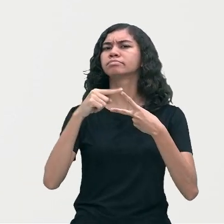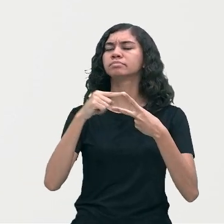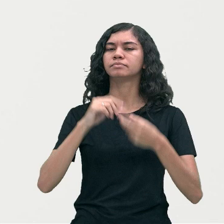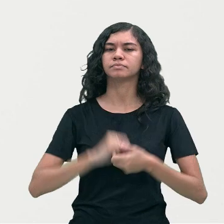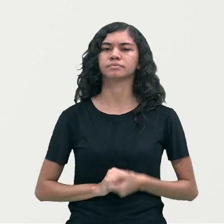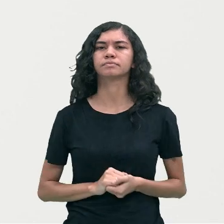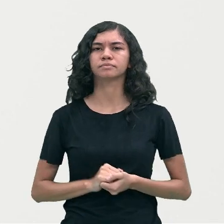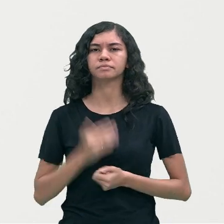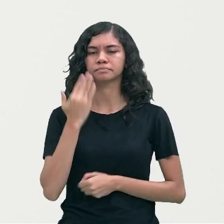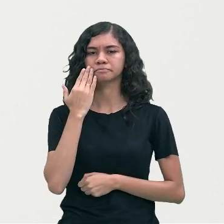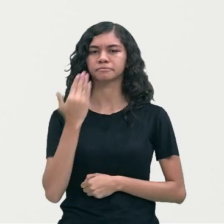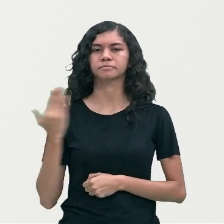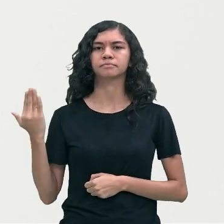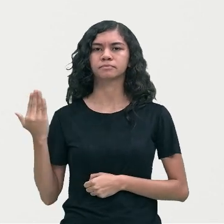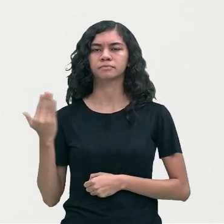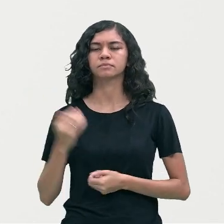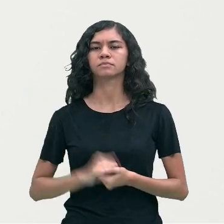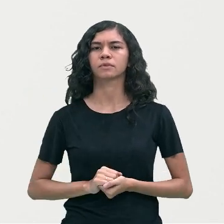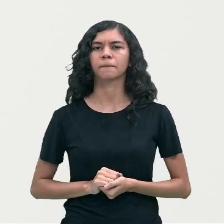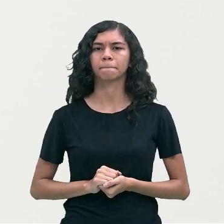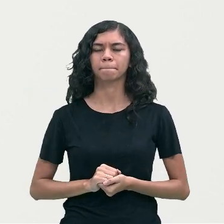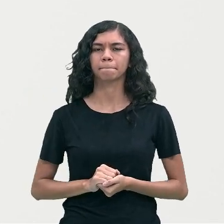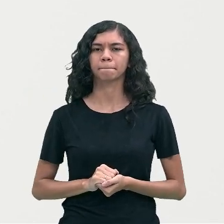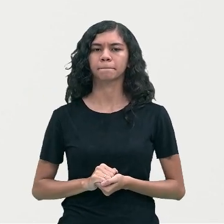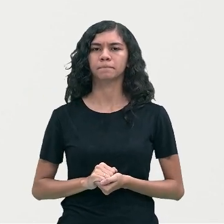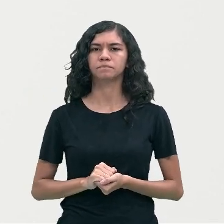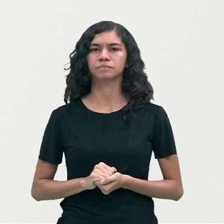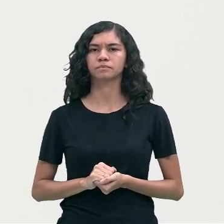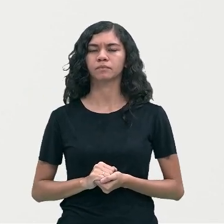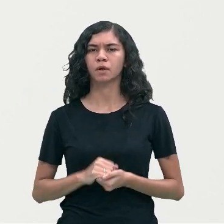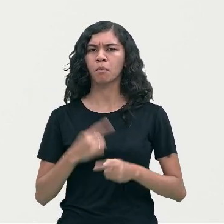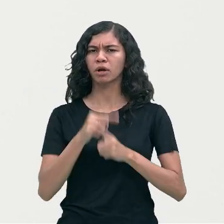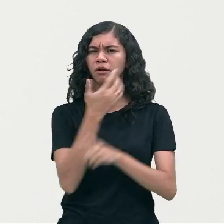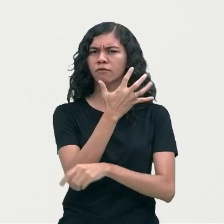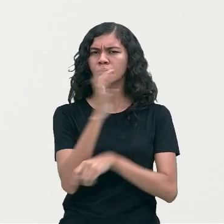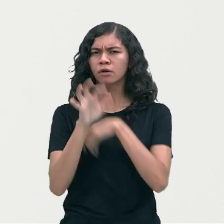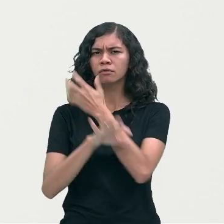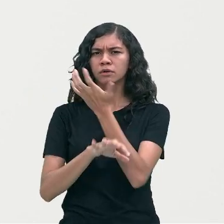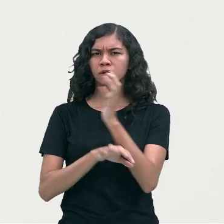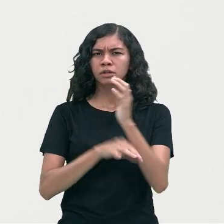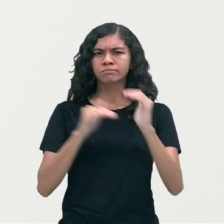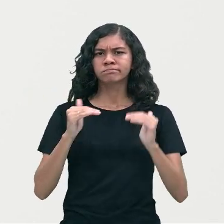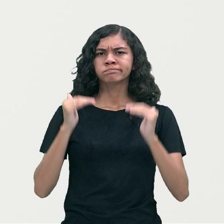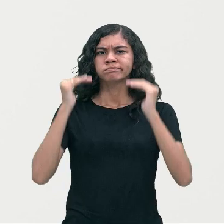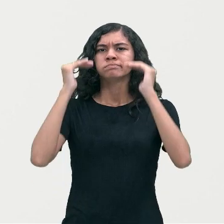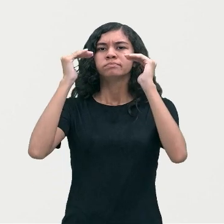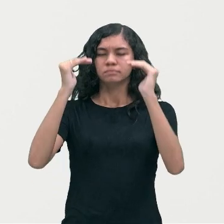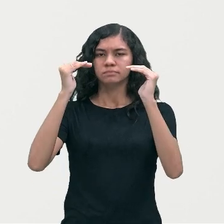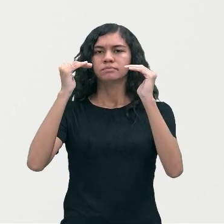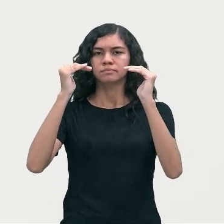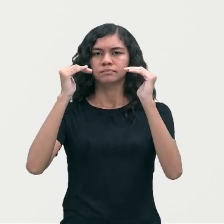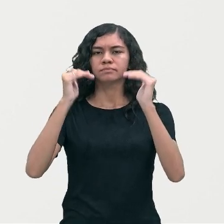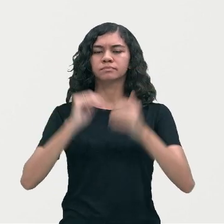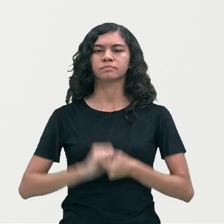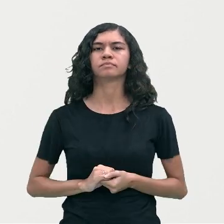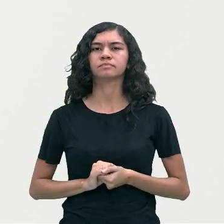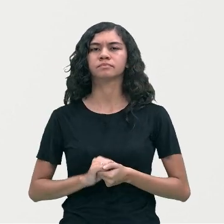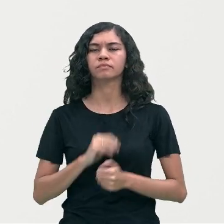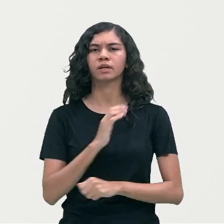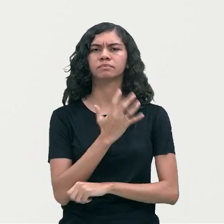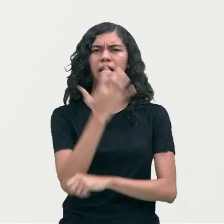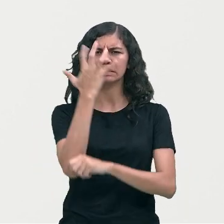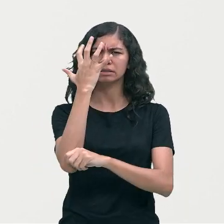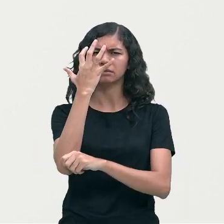começa. É porque como ela é muita na parte mais alta, nas áreas de relevo mais elevados, as árvores são